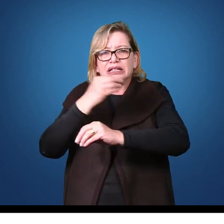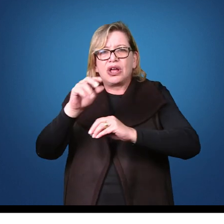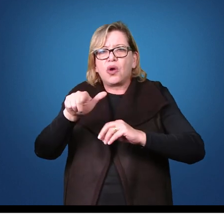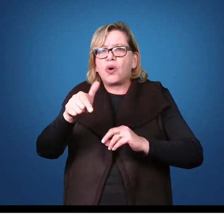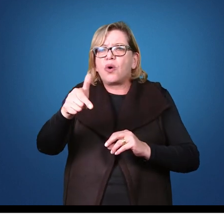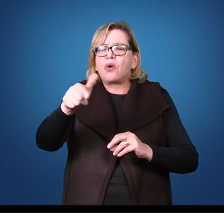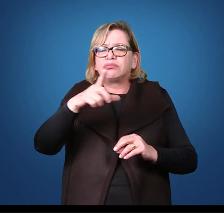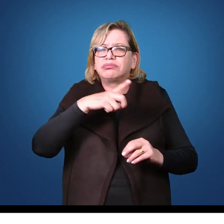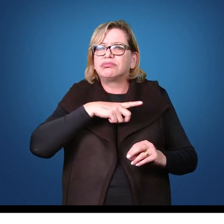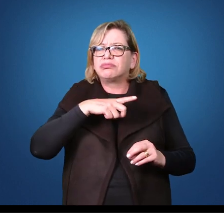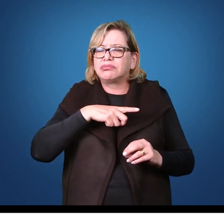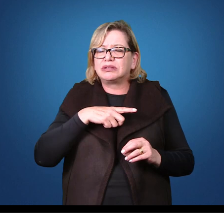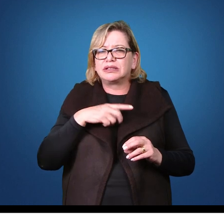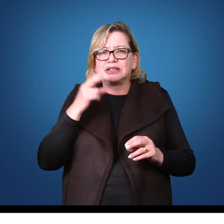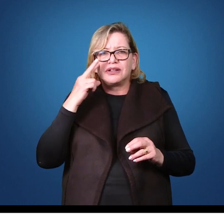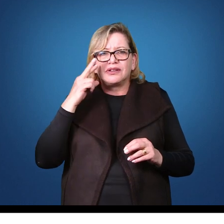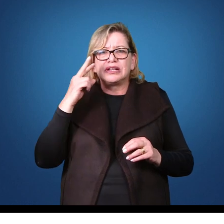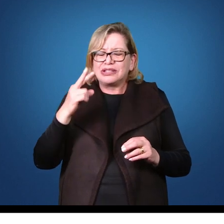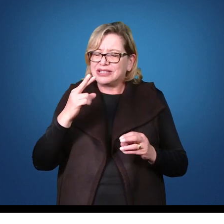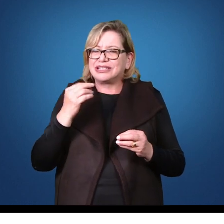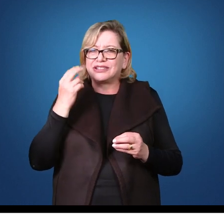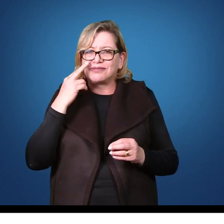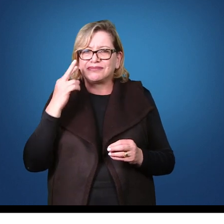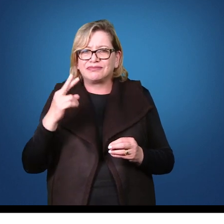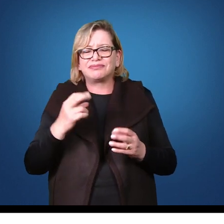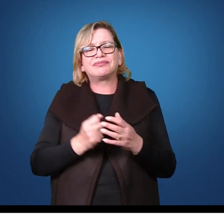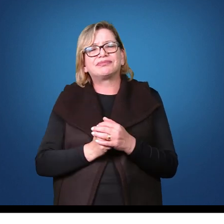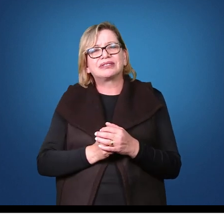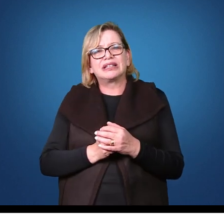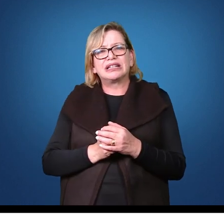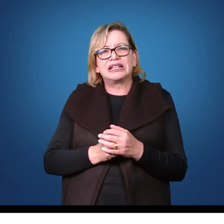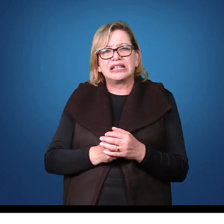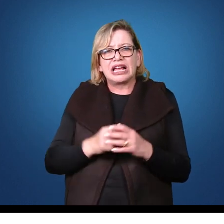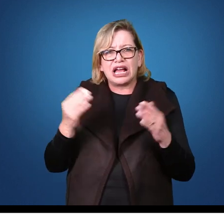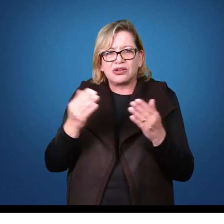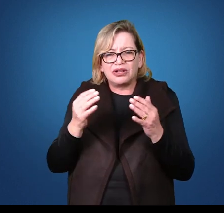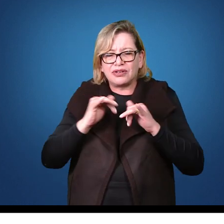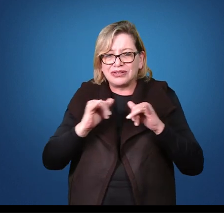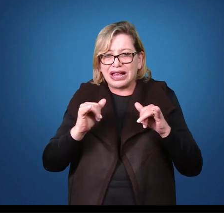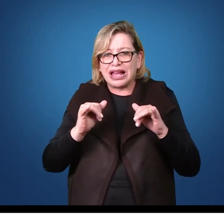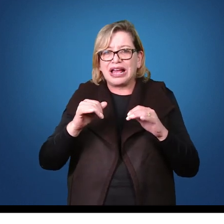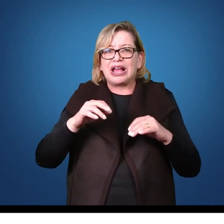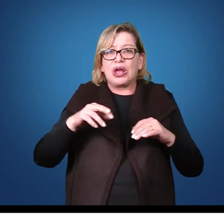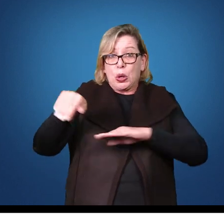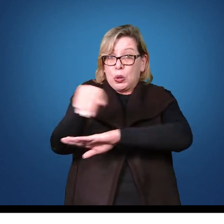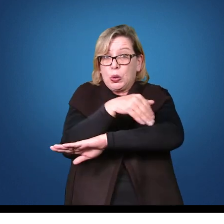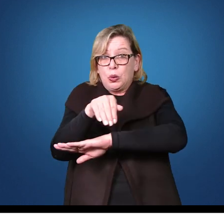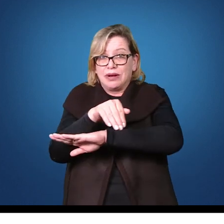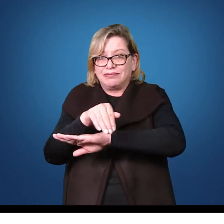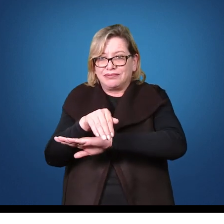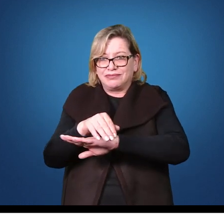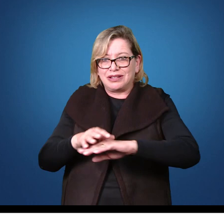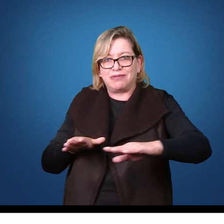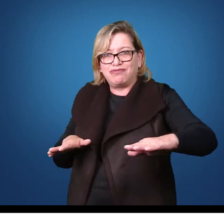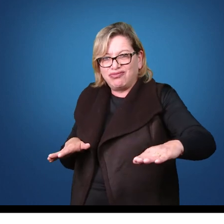Outra viela. E assim vai. E eu vou dizer, rua. Virem